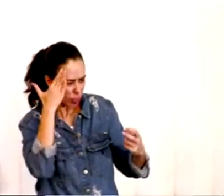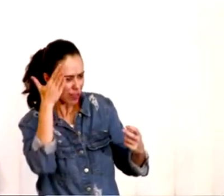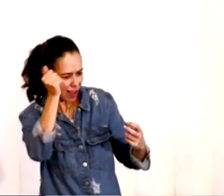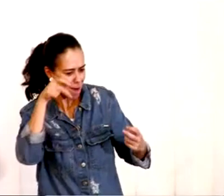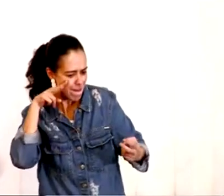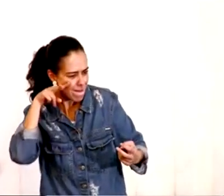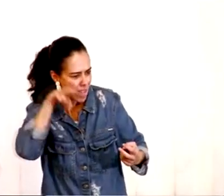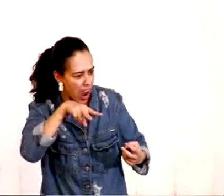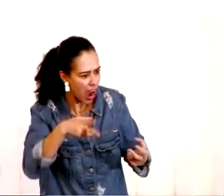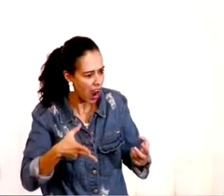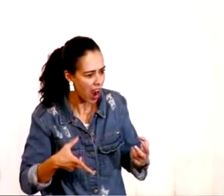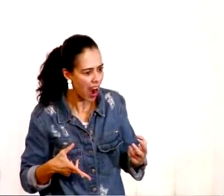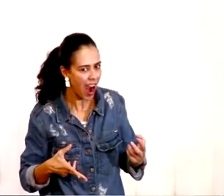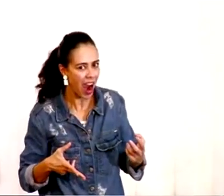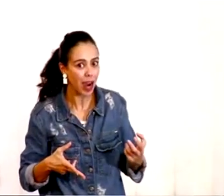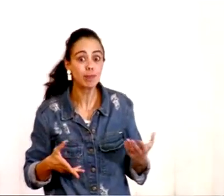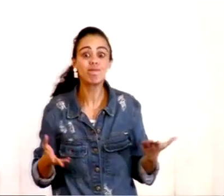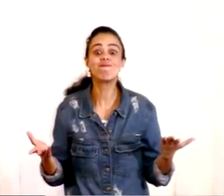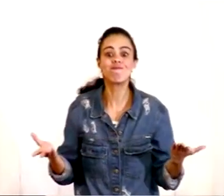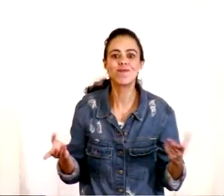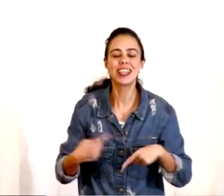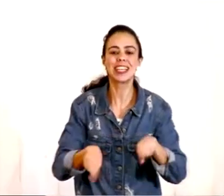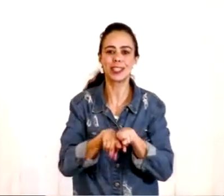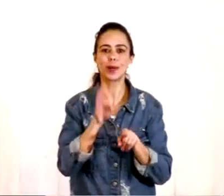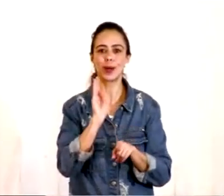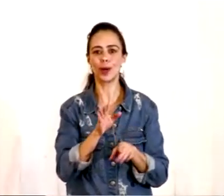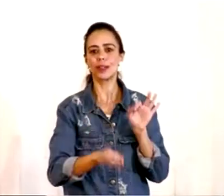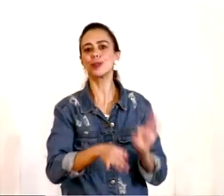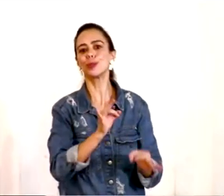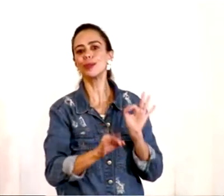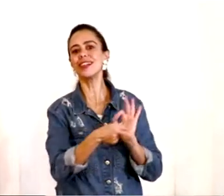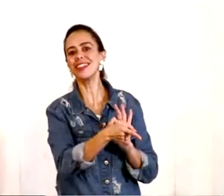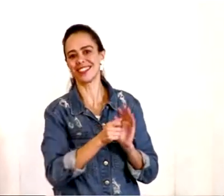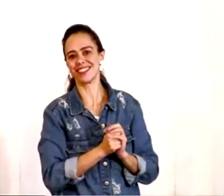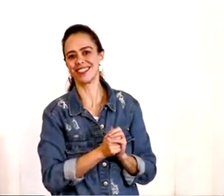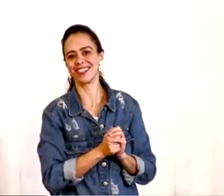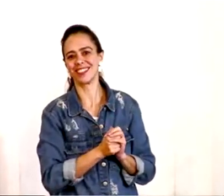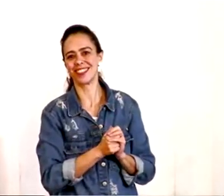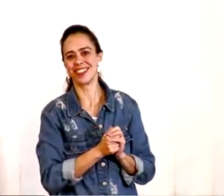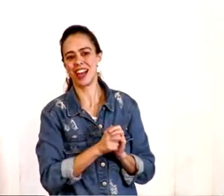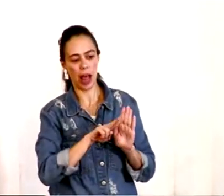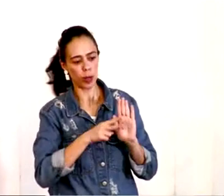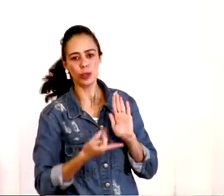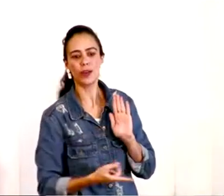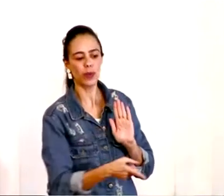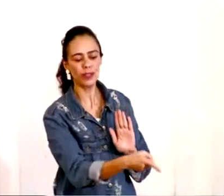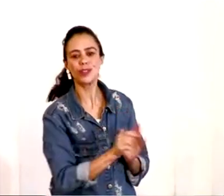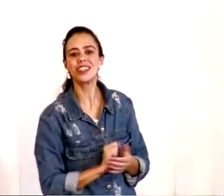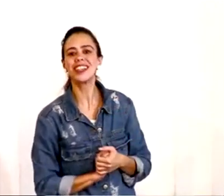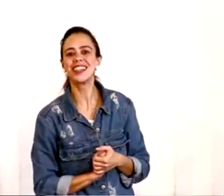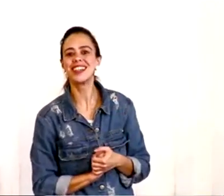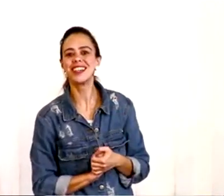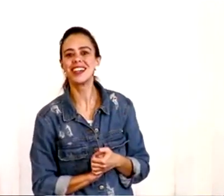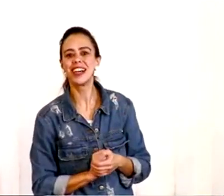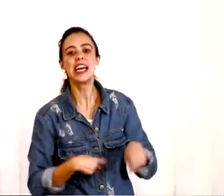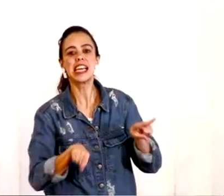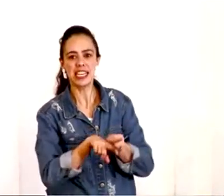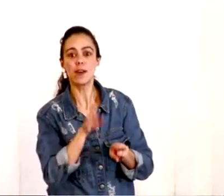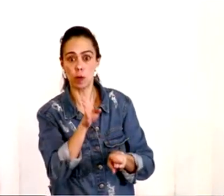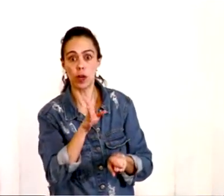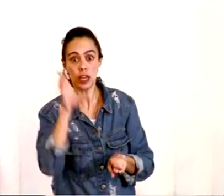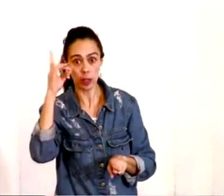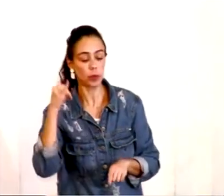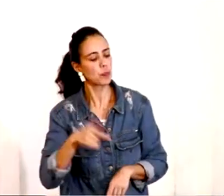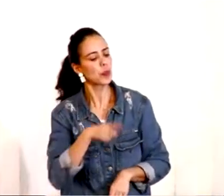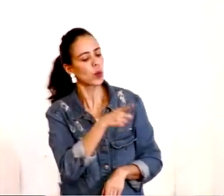sentenciar Caim. Ele diz no versículo 11: és agora, pois,